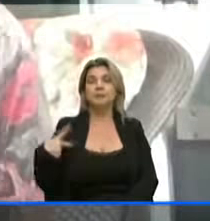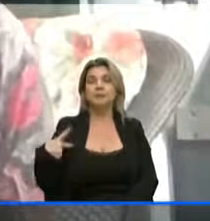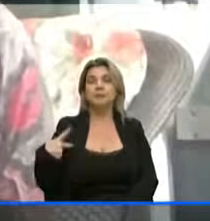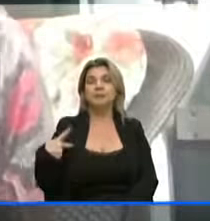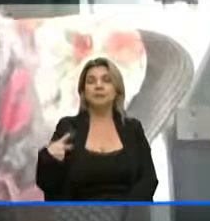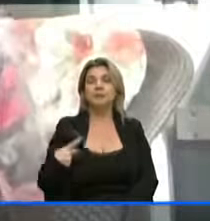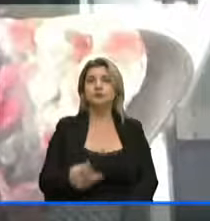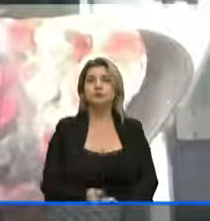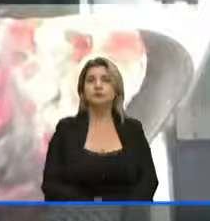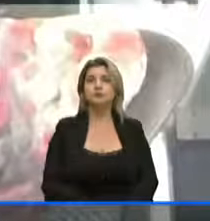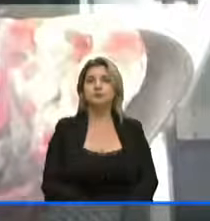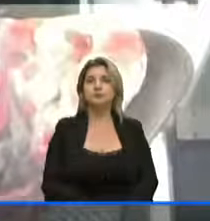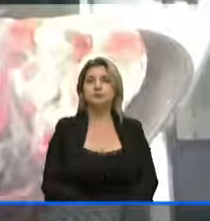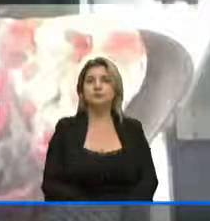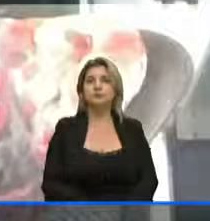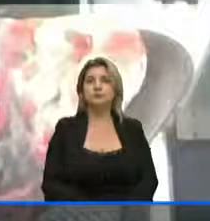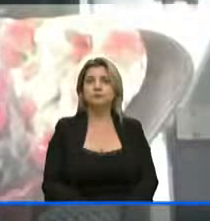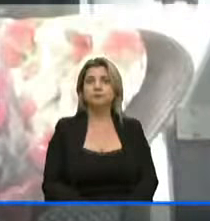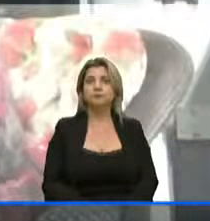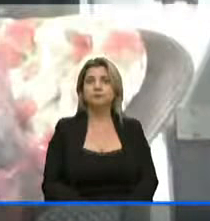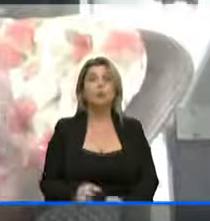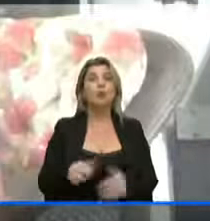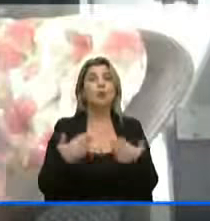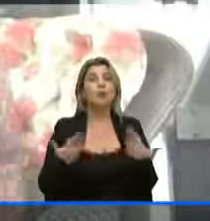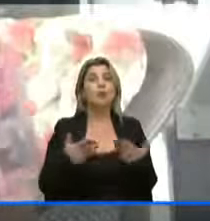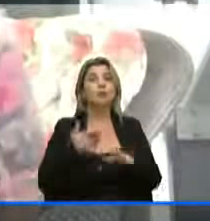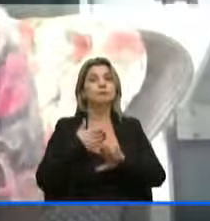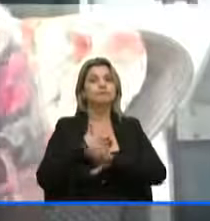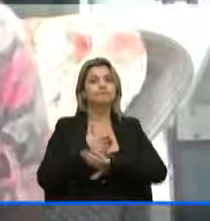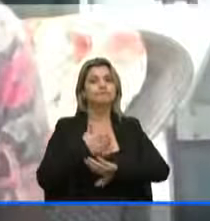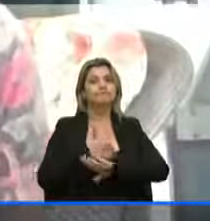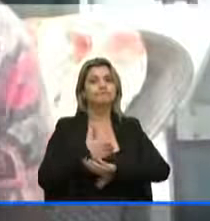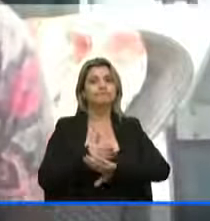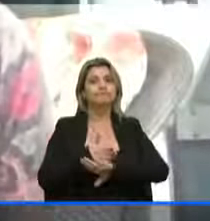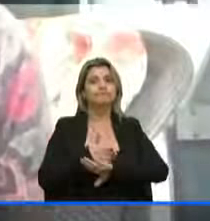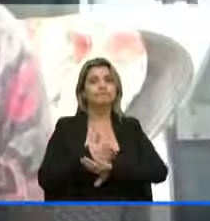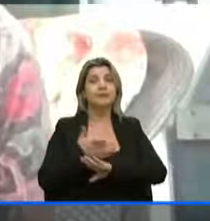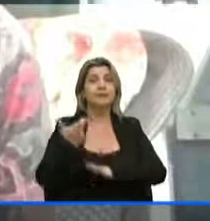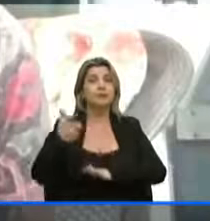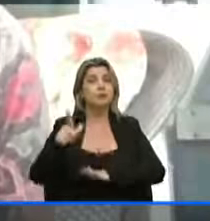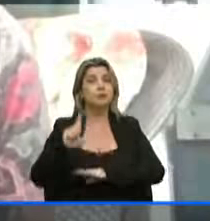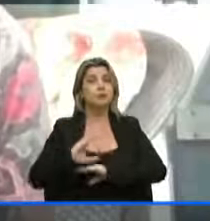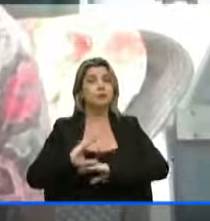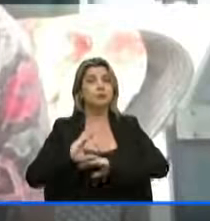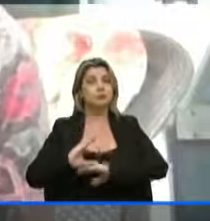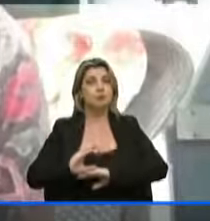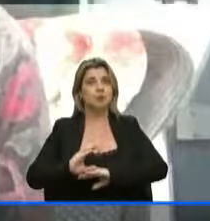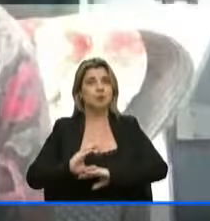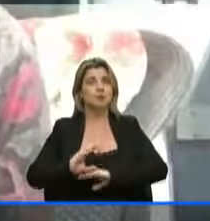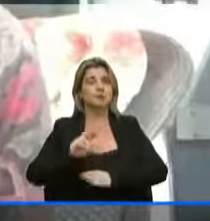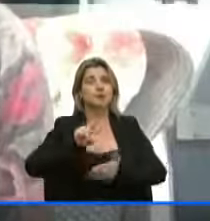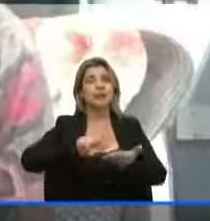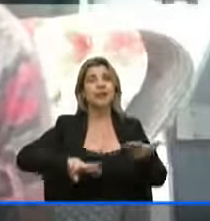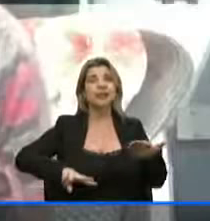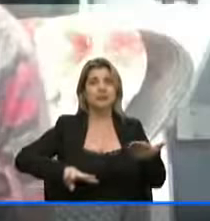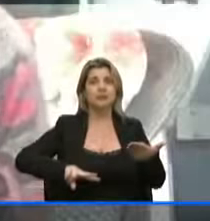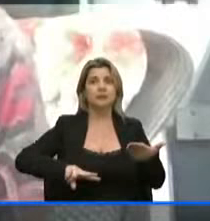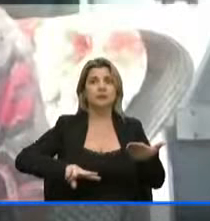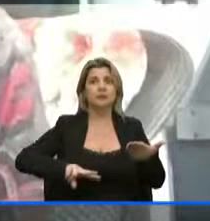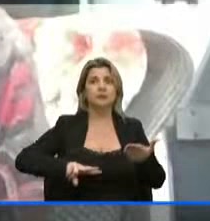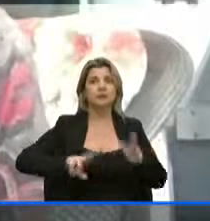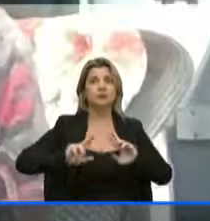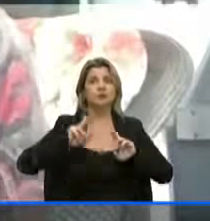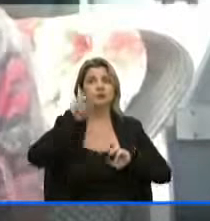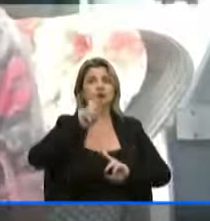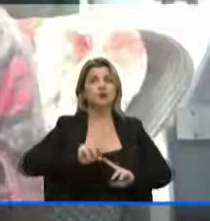Só um minuto, Gabriel. Quanto às presenças, nas outras comissões tem se lido, vejo na Direitos Humanos,